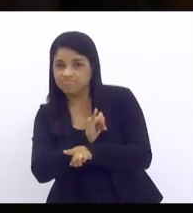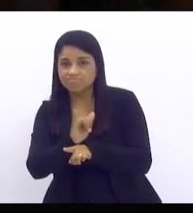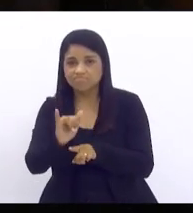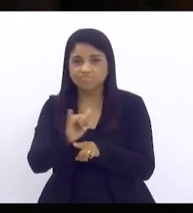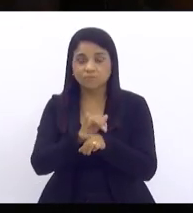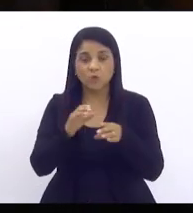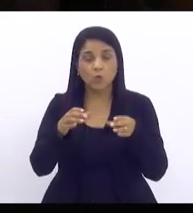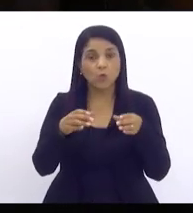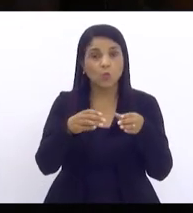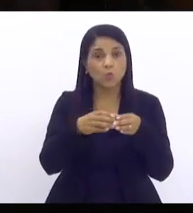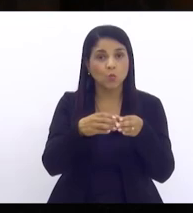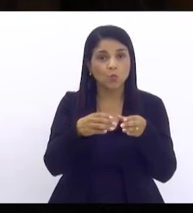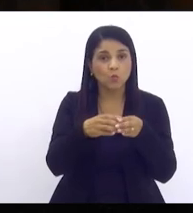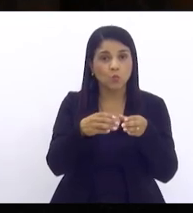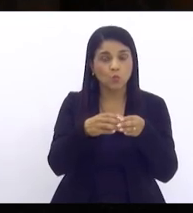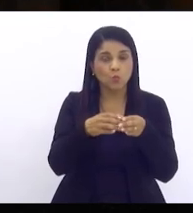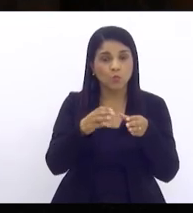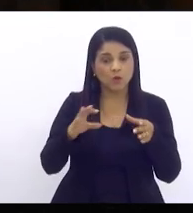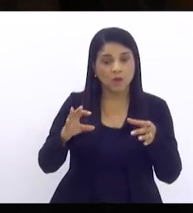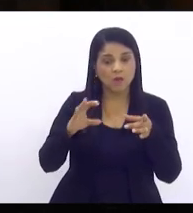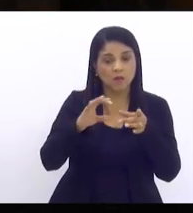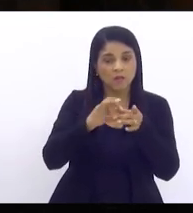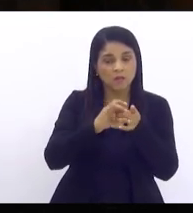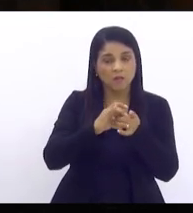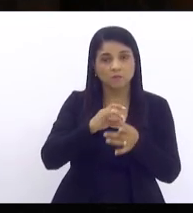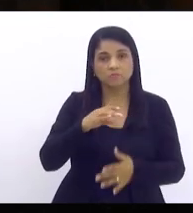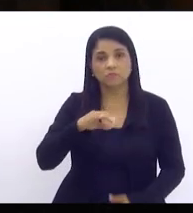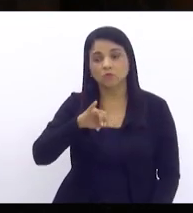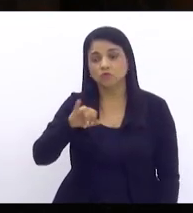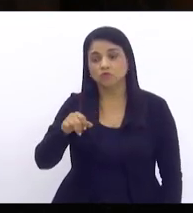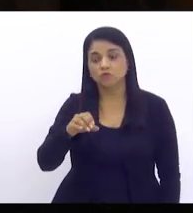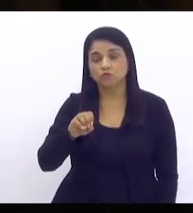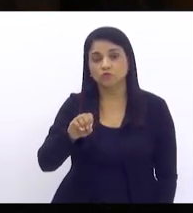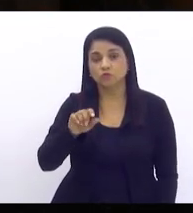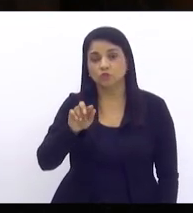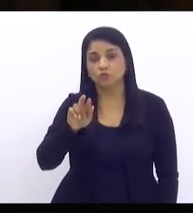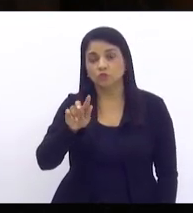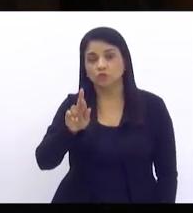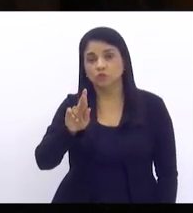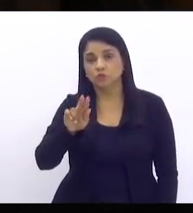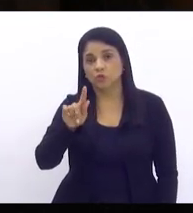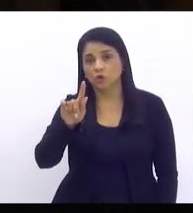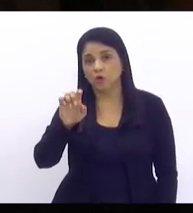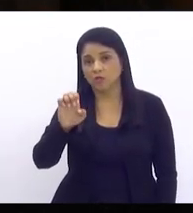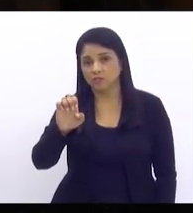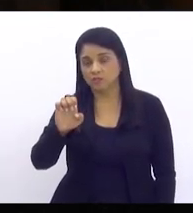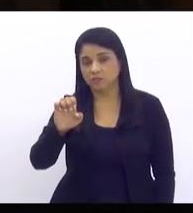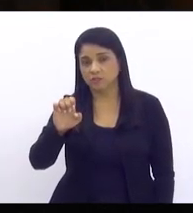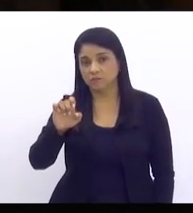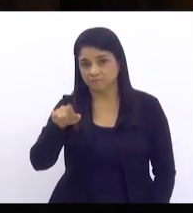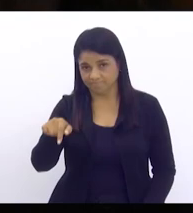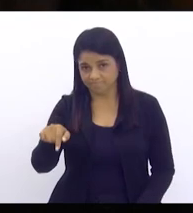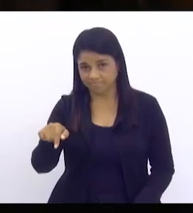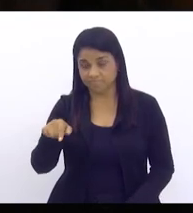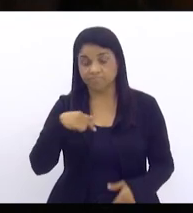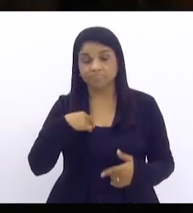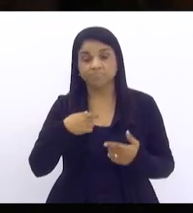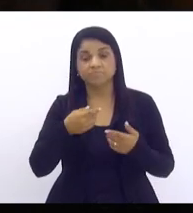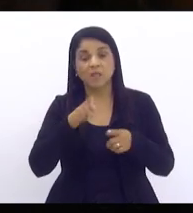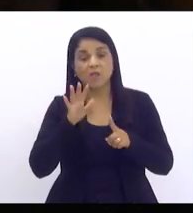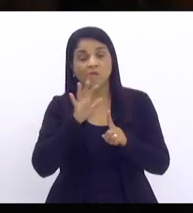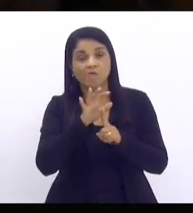um grupo ligado a Jorge Paulo Lehman influenciar decisões